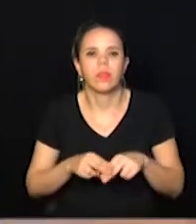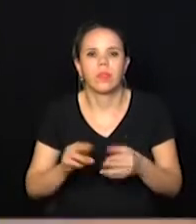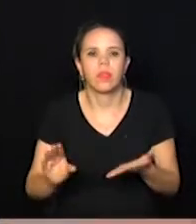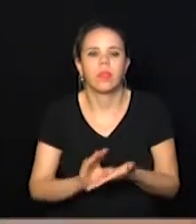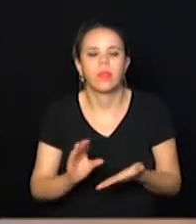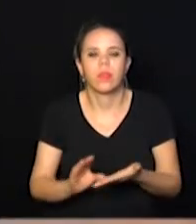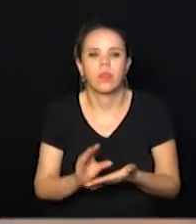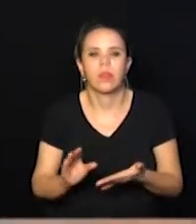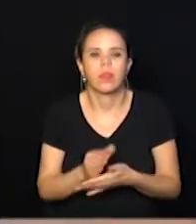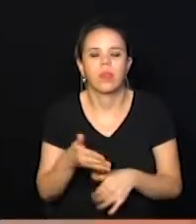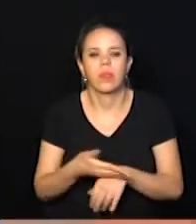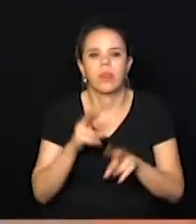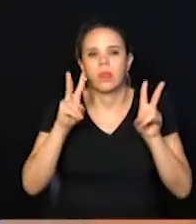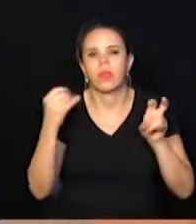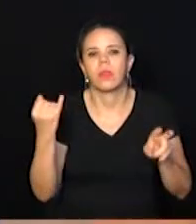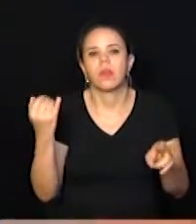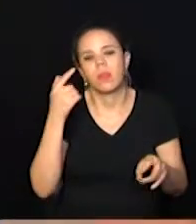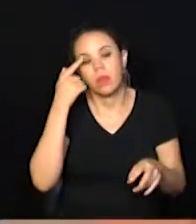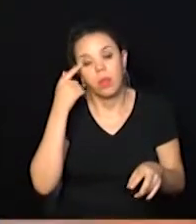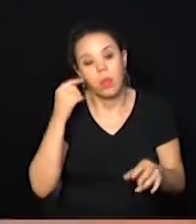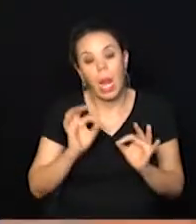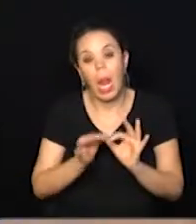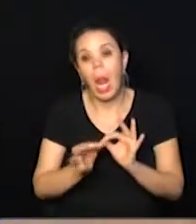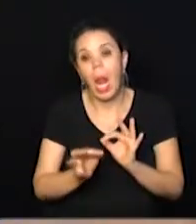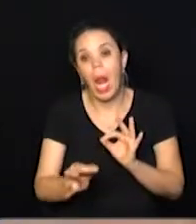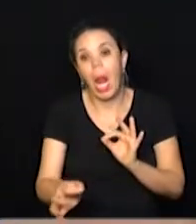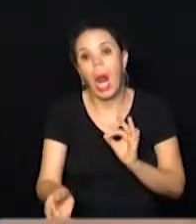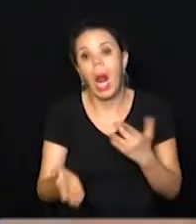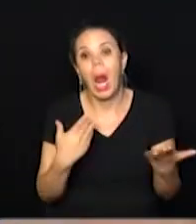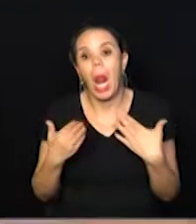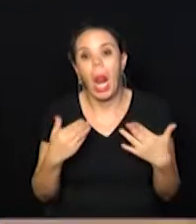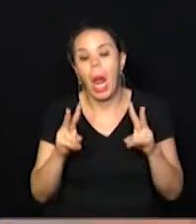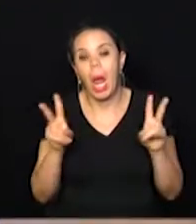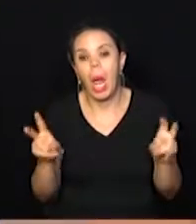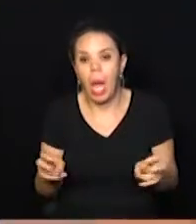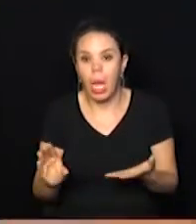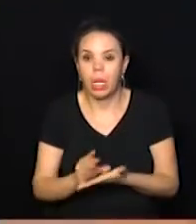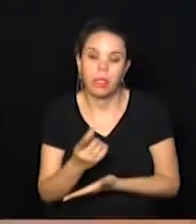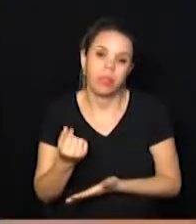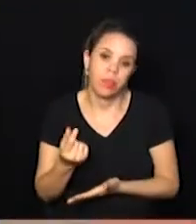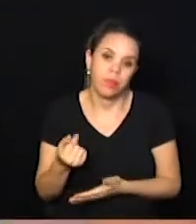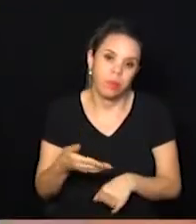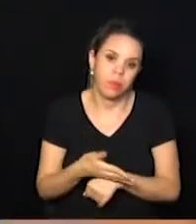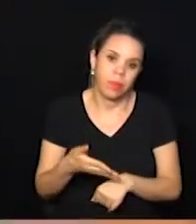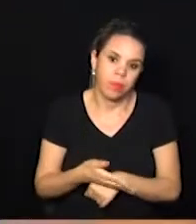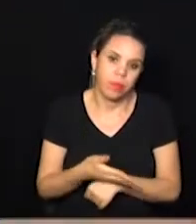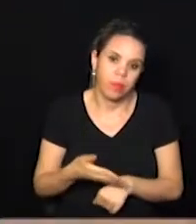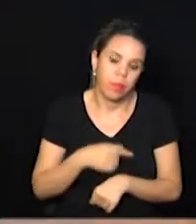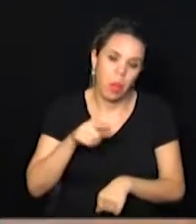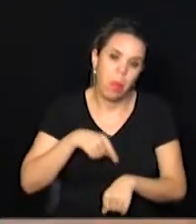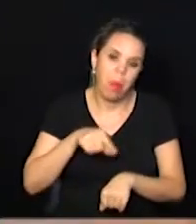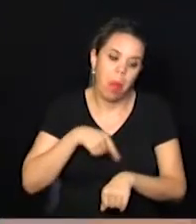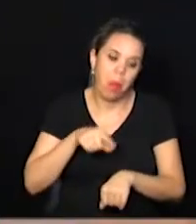para nós virou um tema importante. Longos e intensos debates sobre o caráter desse orçamento participativo. Horas de